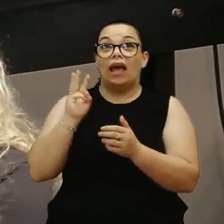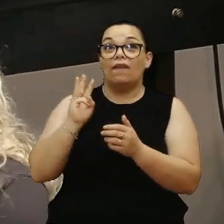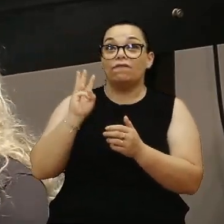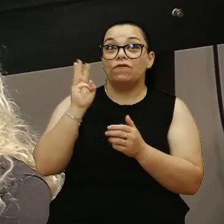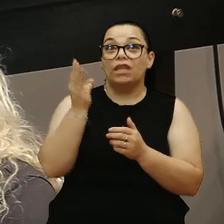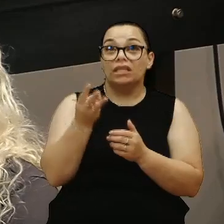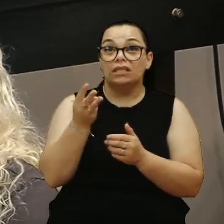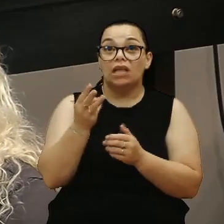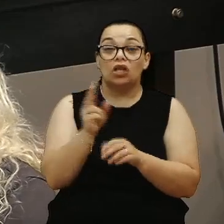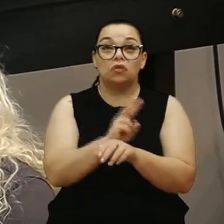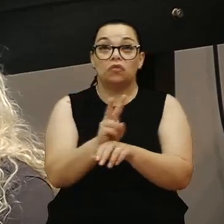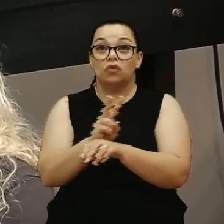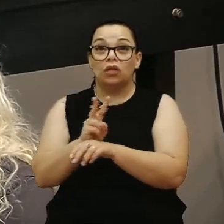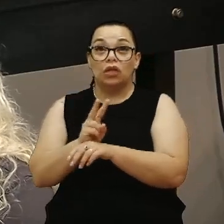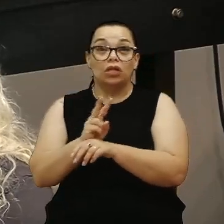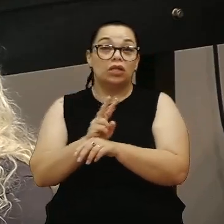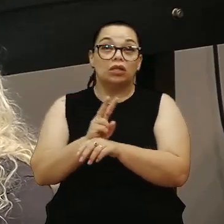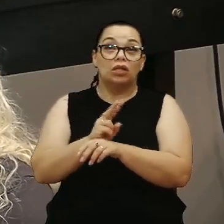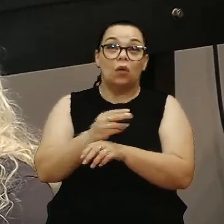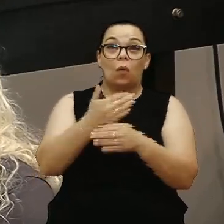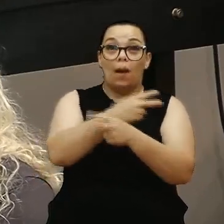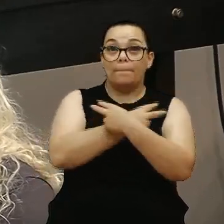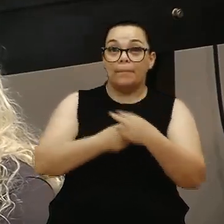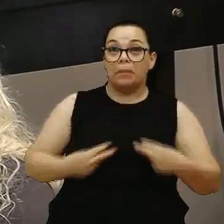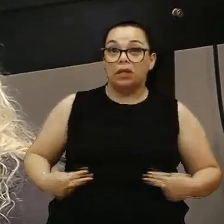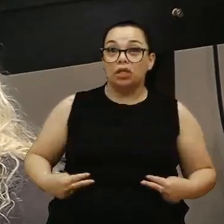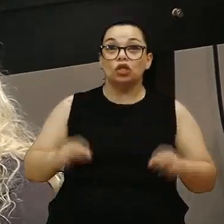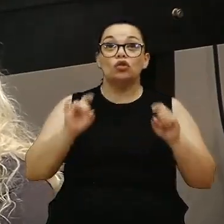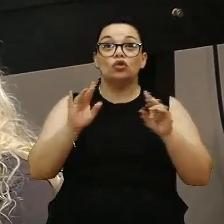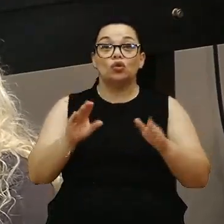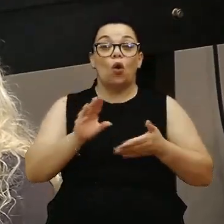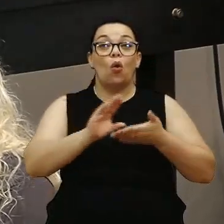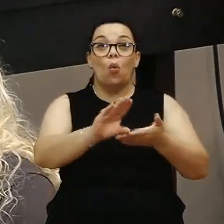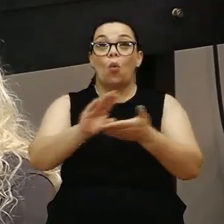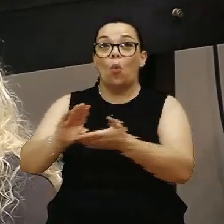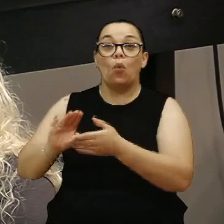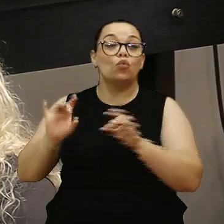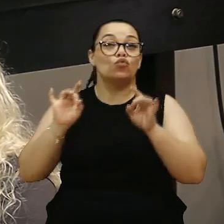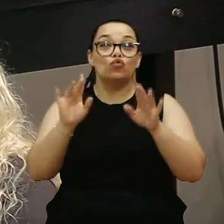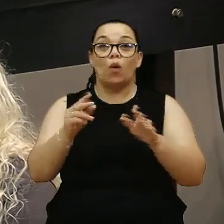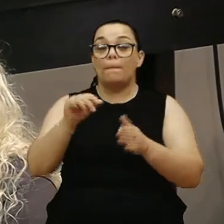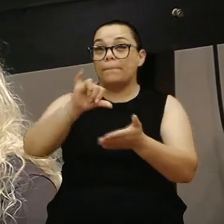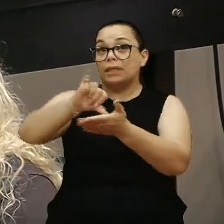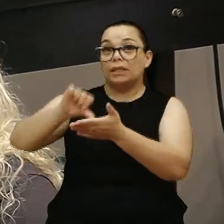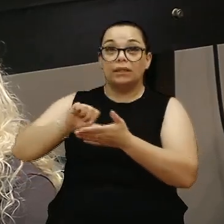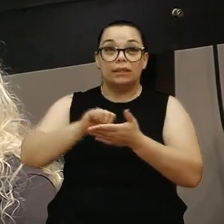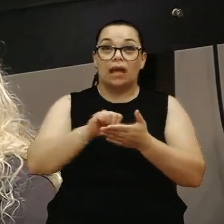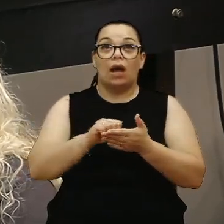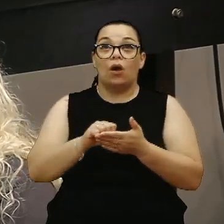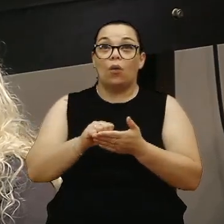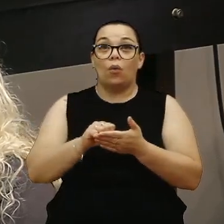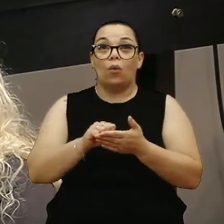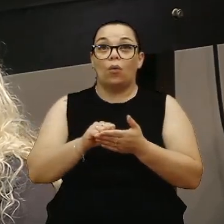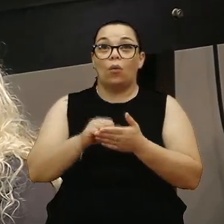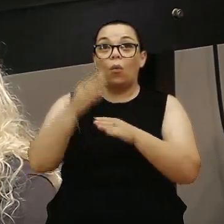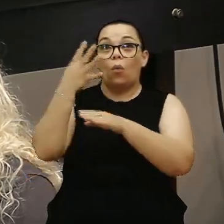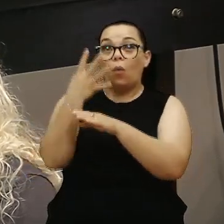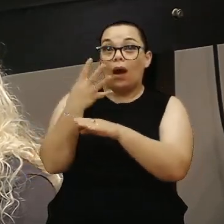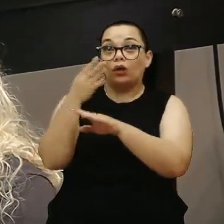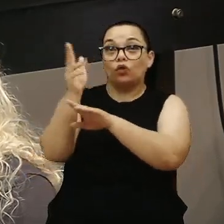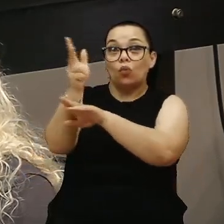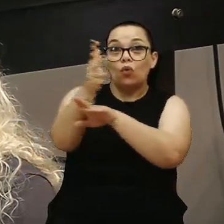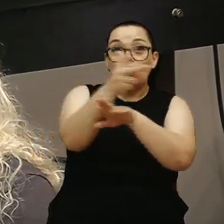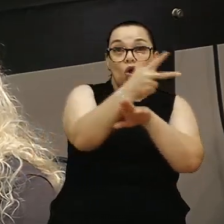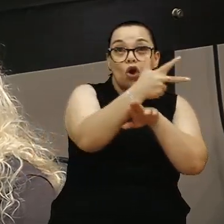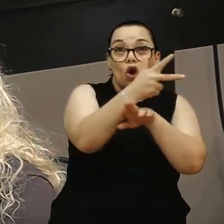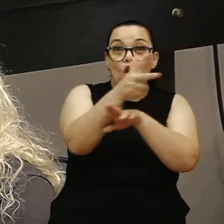sem fiscalização. Os amarelinhos só se importam contigo, contribuinte que anda pela região central, principalmente. Até 4 câmeras os carros deles portam,